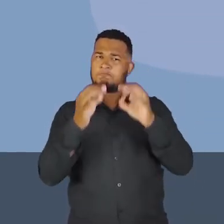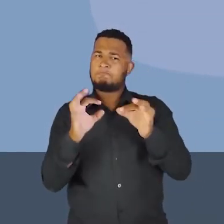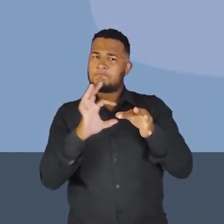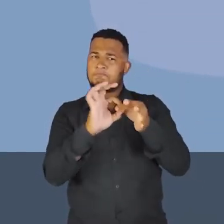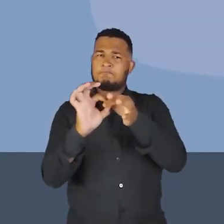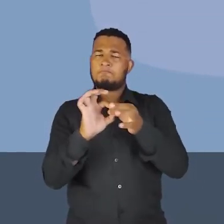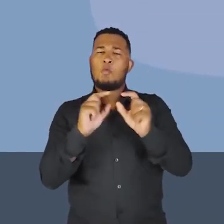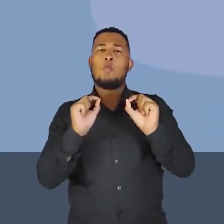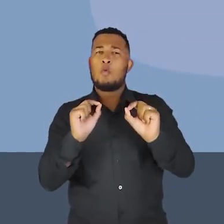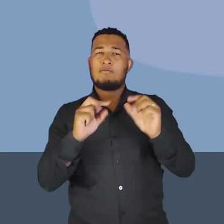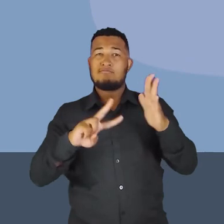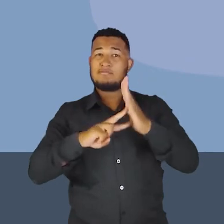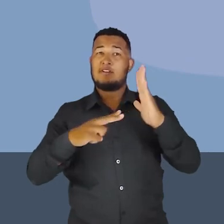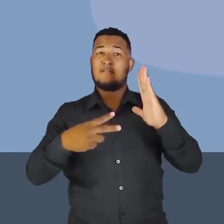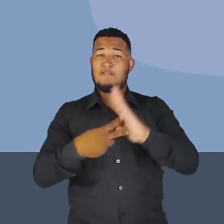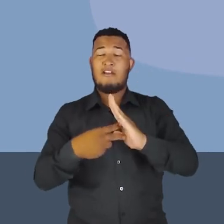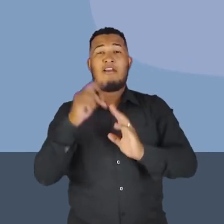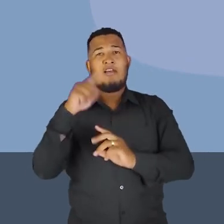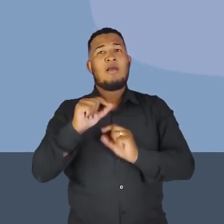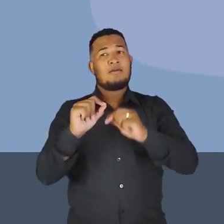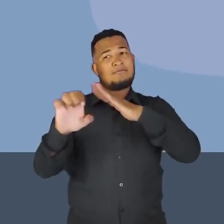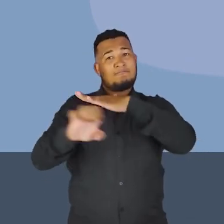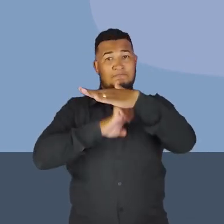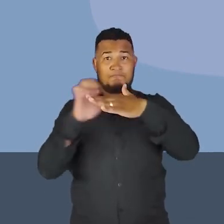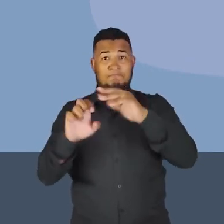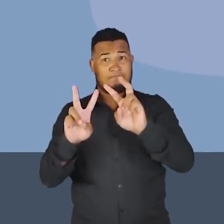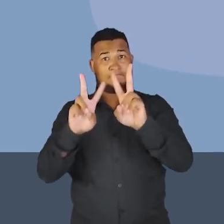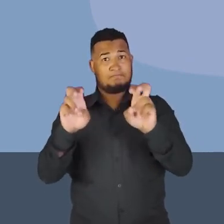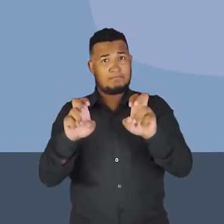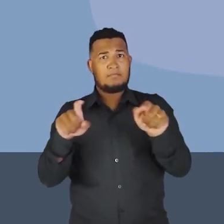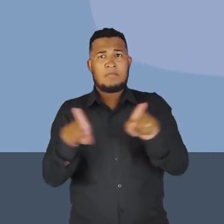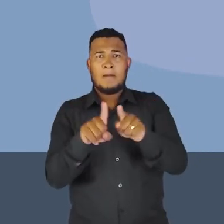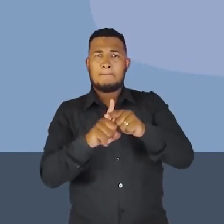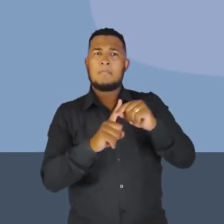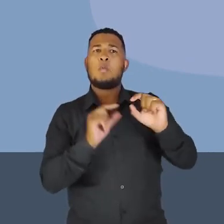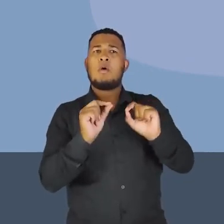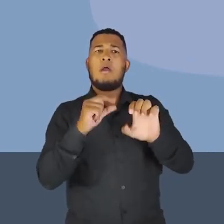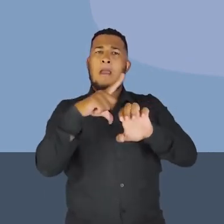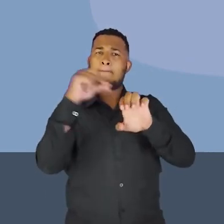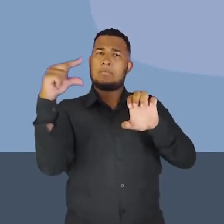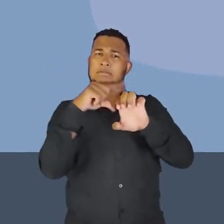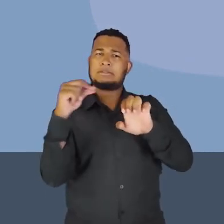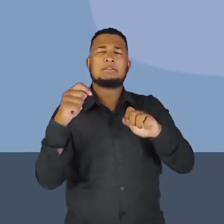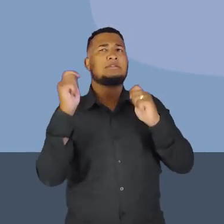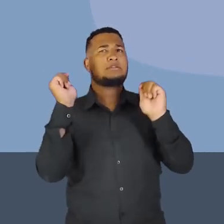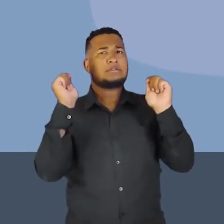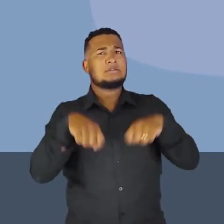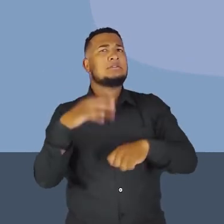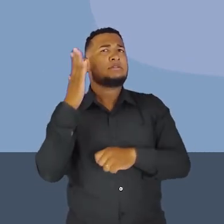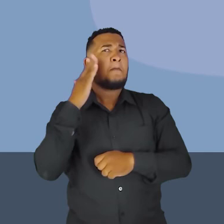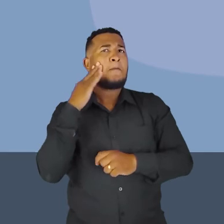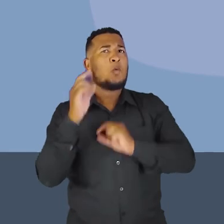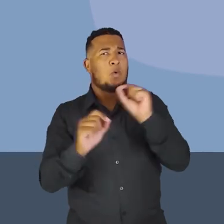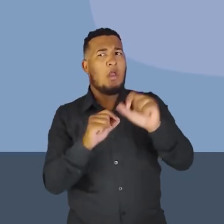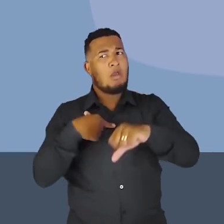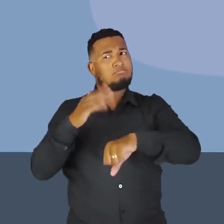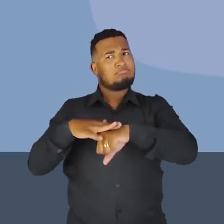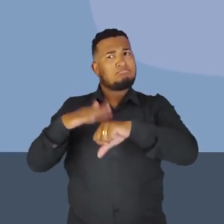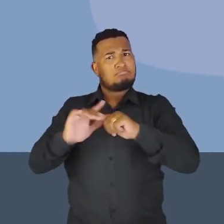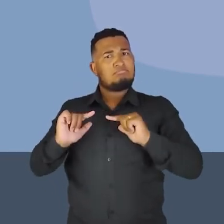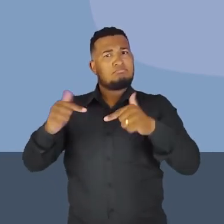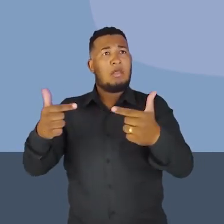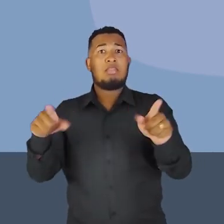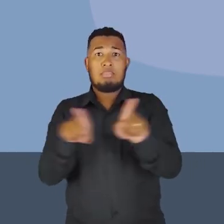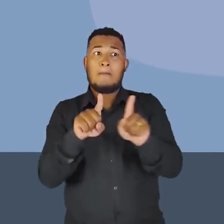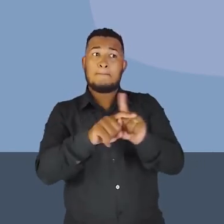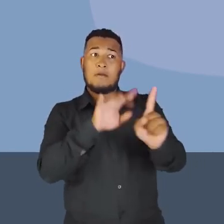viável, a gente está falando sobre, né, as empresas, né, os grandes empresários pensarem que as suas ações também implicam, tá,